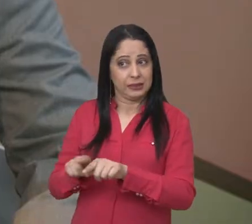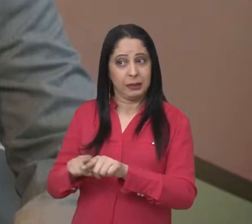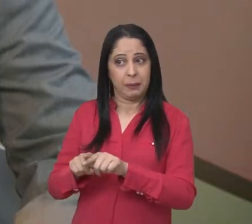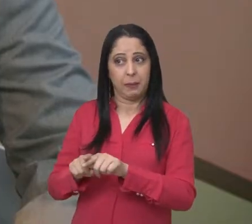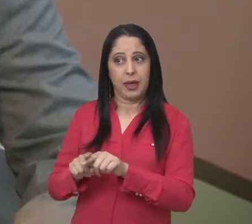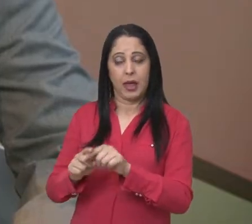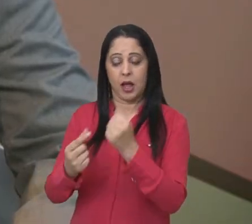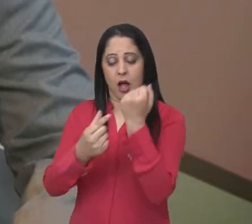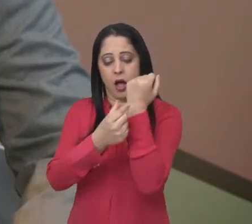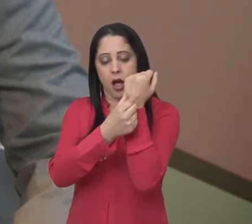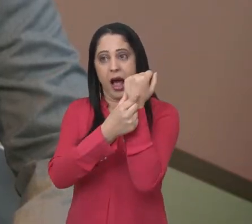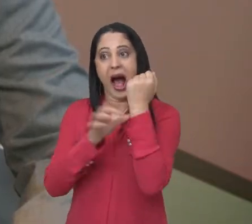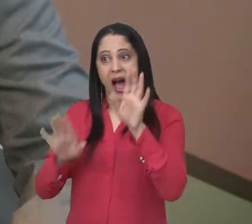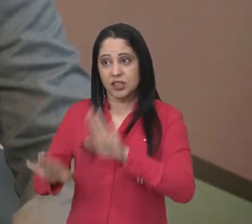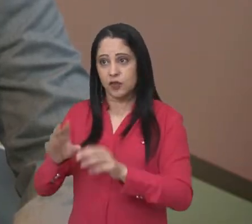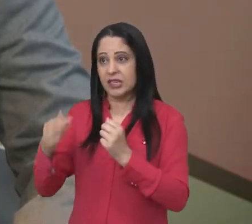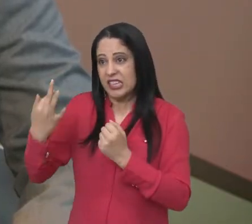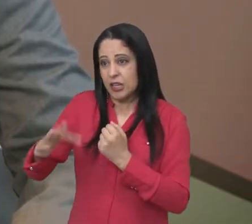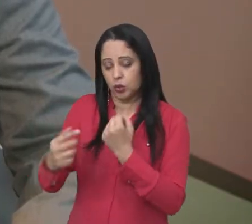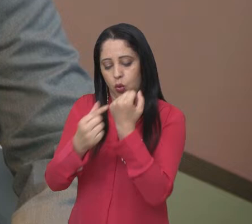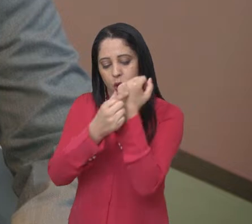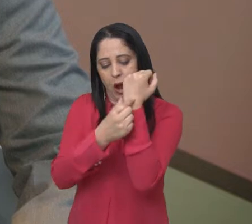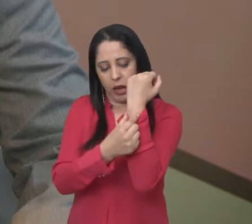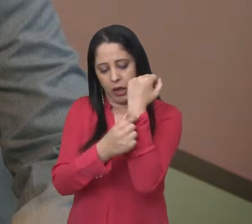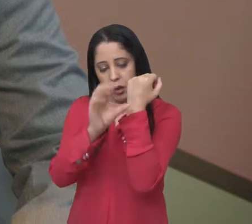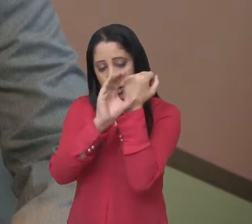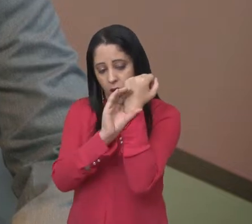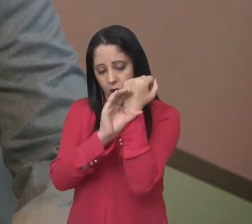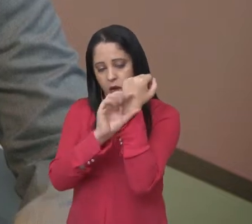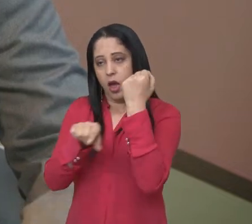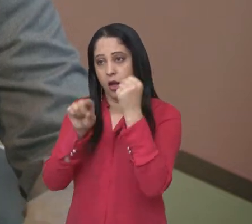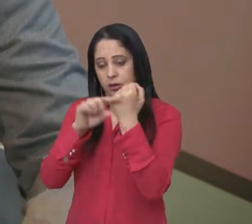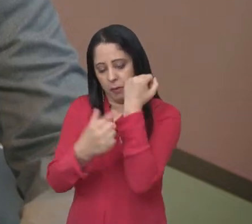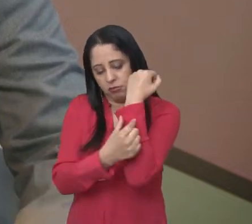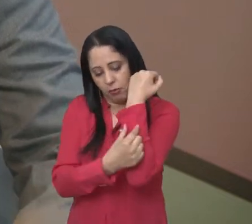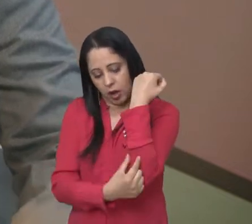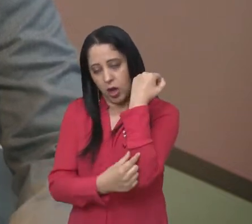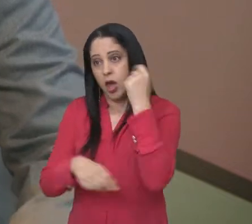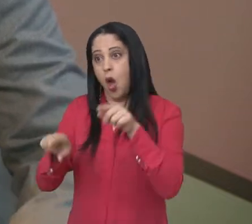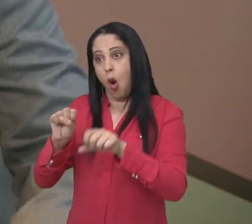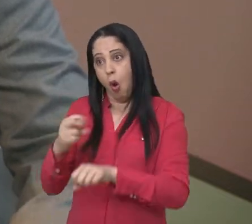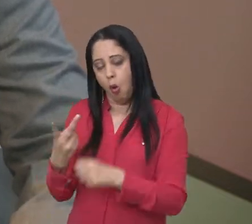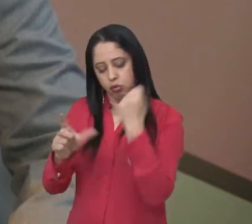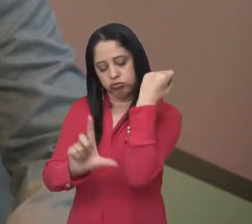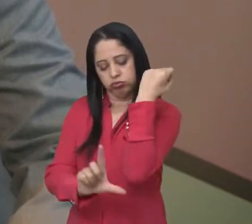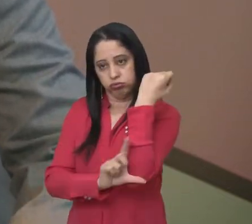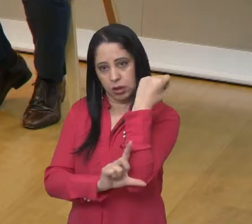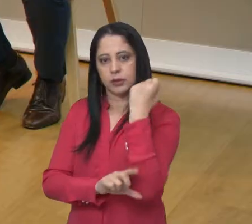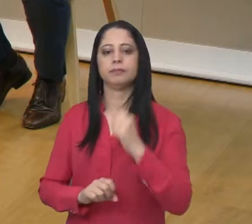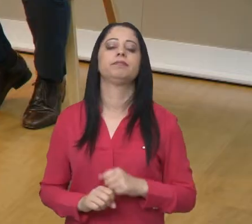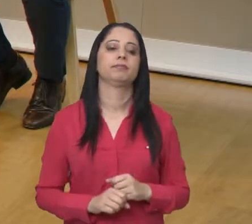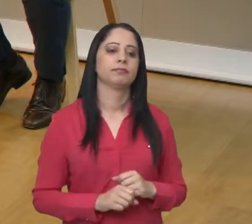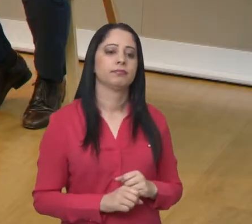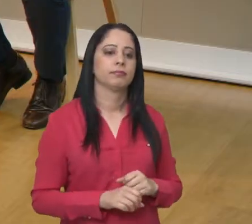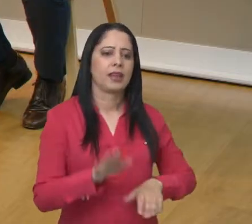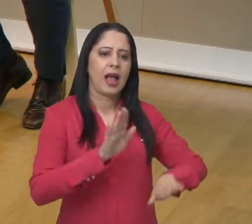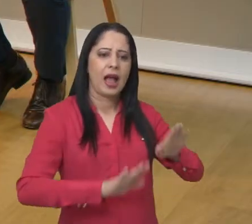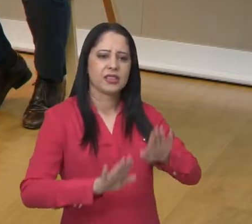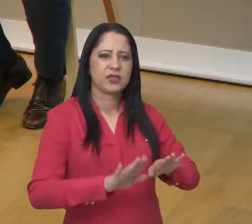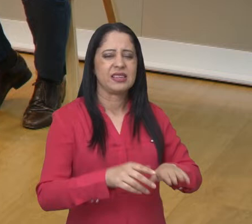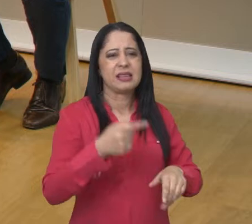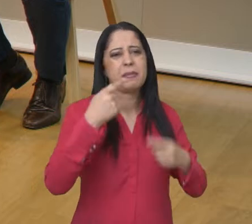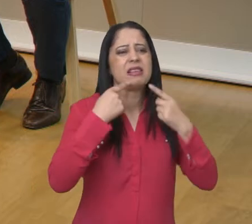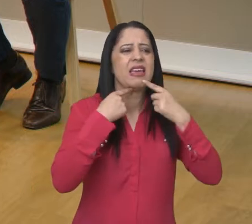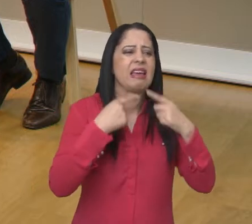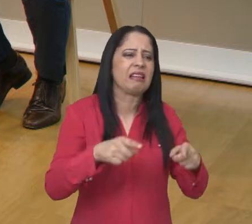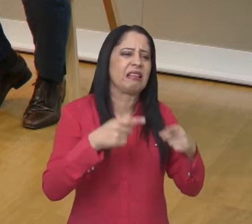lombar, mas também a coluna torácica, às vezes até a coluna cervical. E aí pode doer toda a região ali. Toda a coluna, isso pode acontecer. E também pode até acontecer do paciente chegar com uma